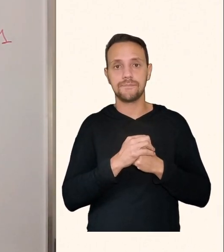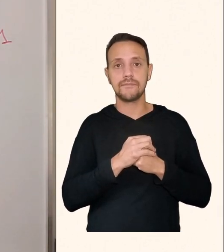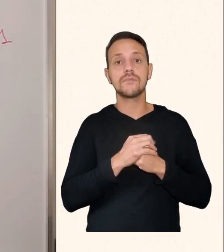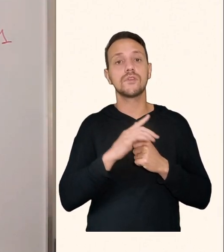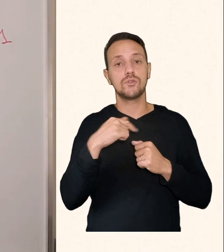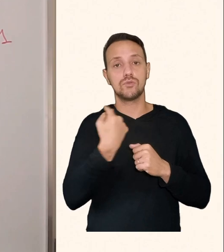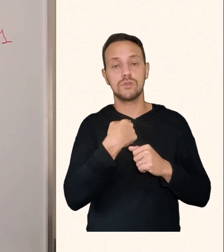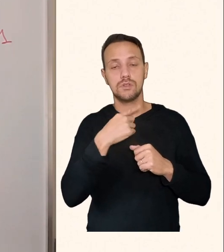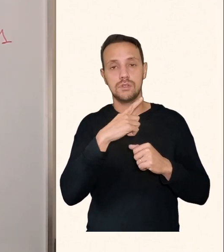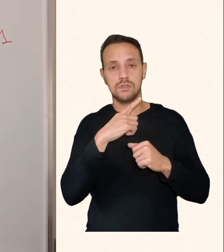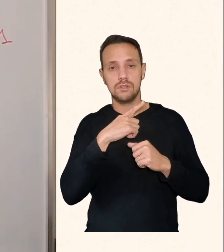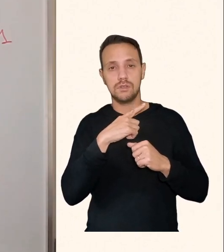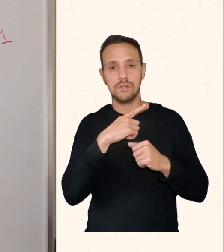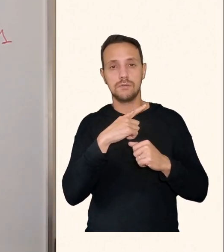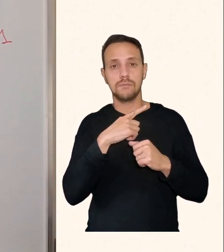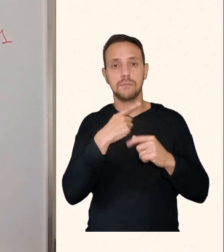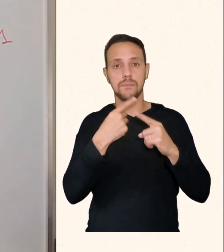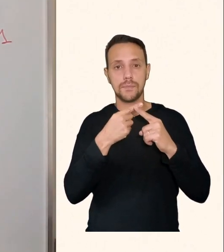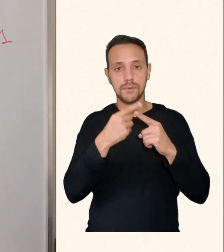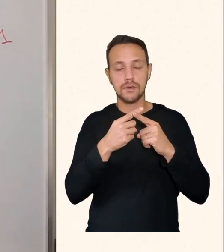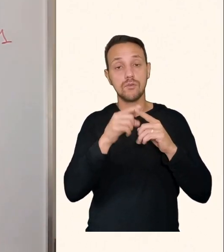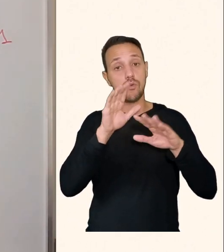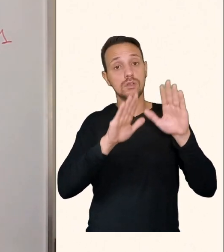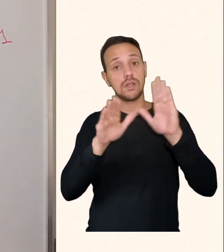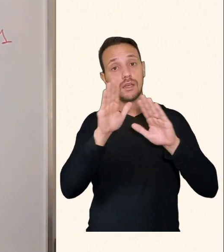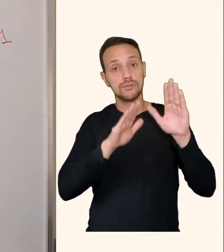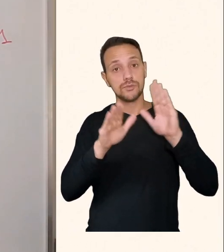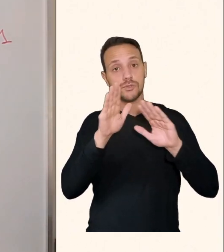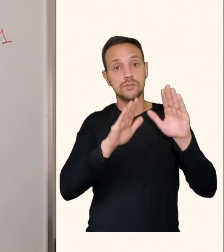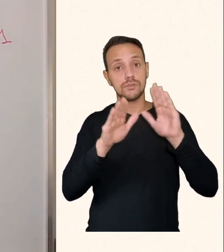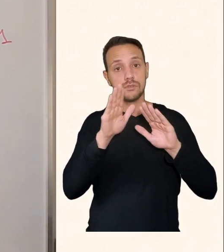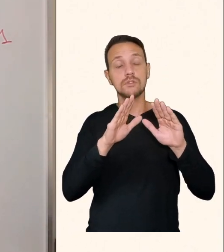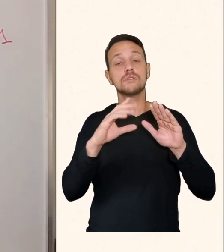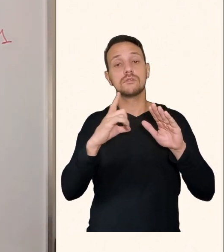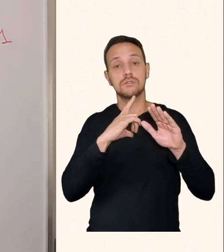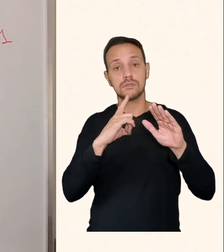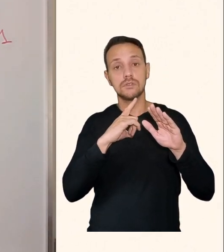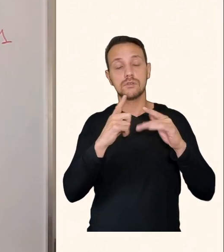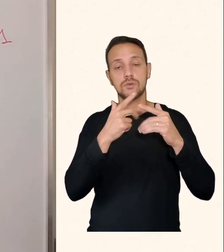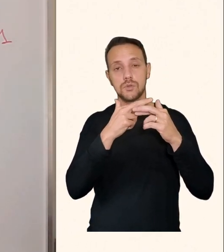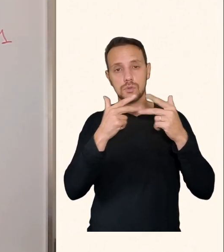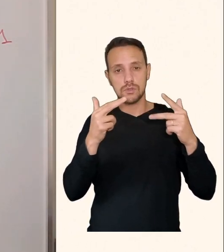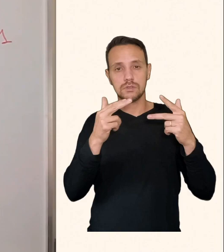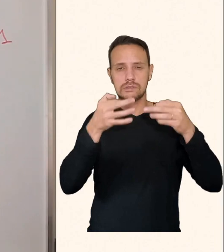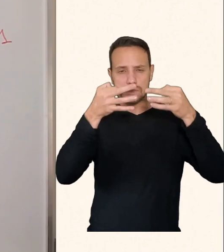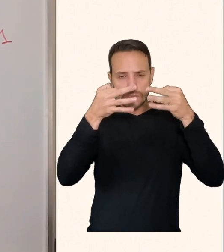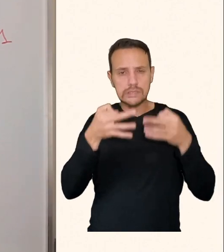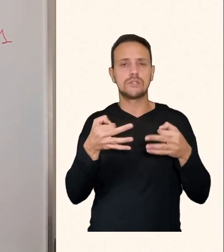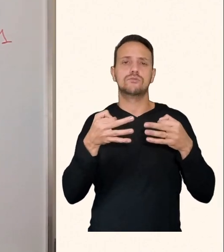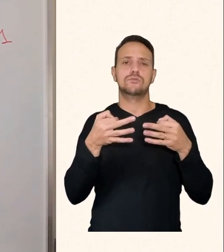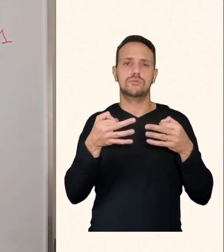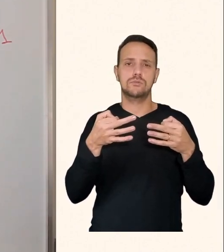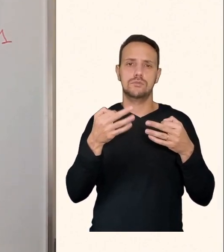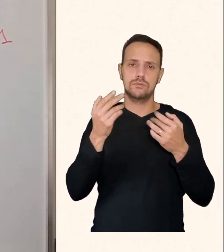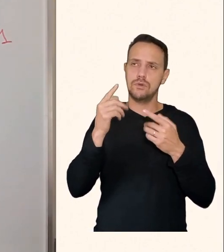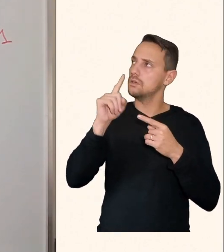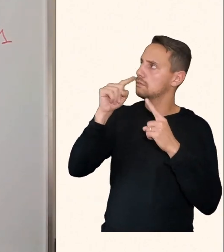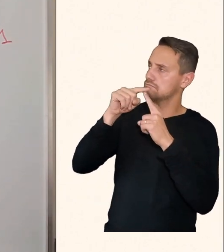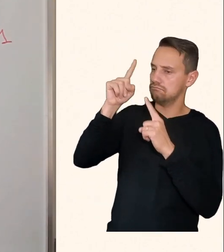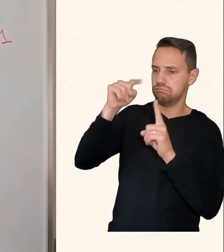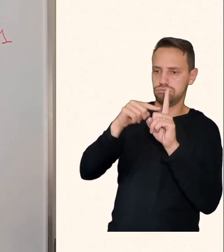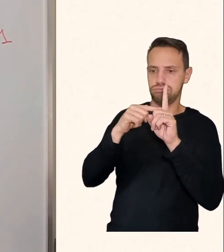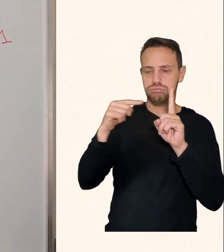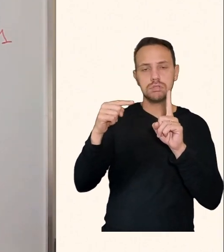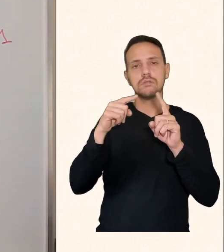de colocar em posições que sejam corretas. Colocar isso de maneira correta. Porque às vezes a gente cria uma orientação